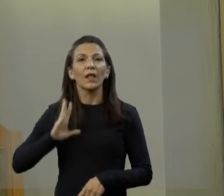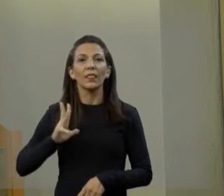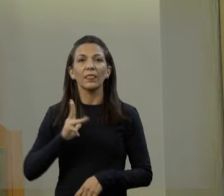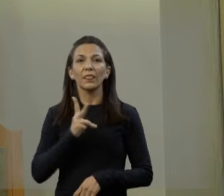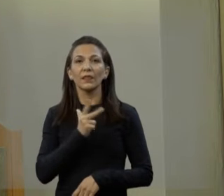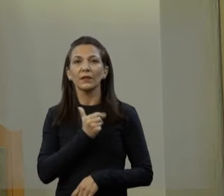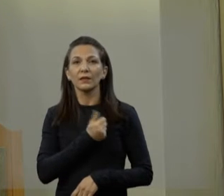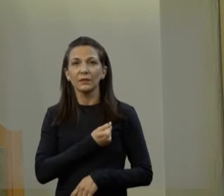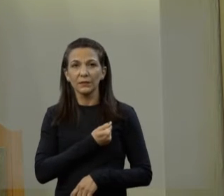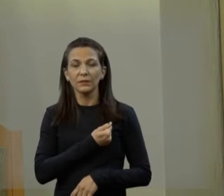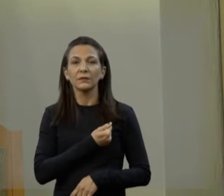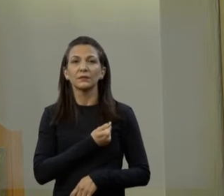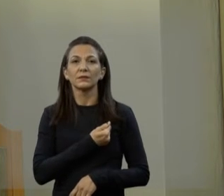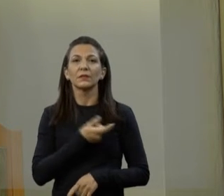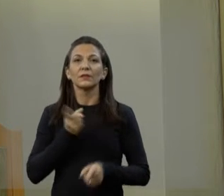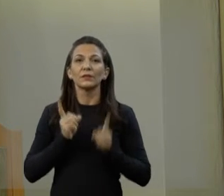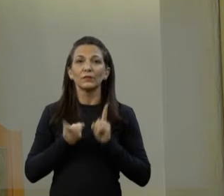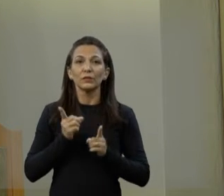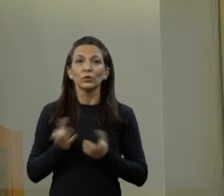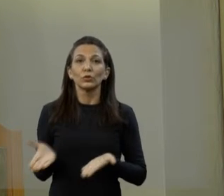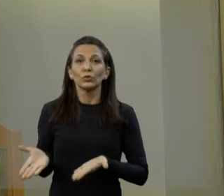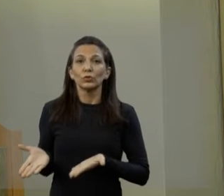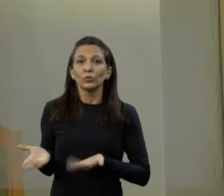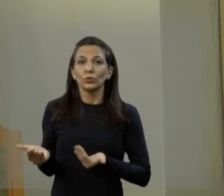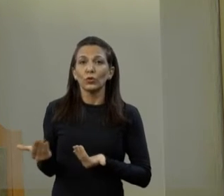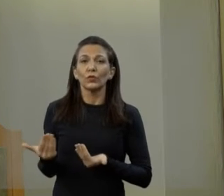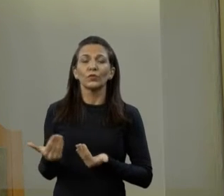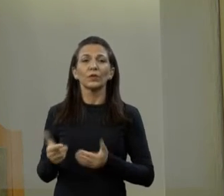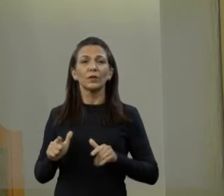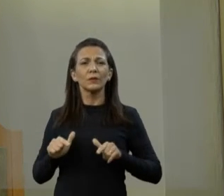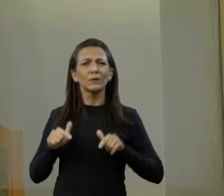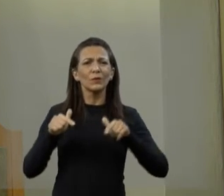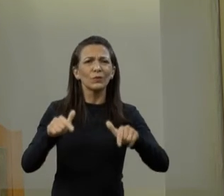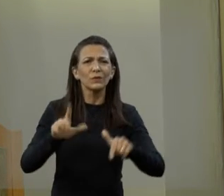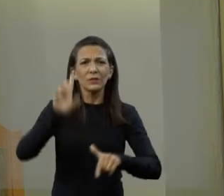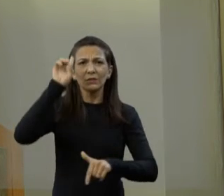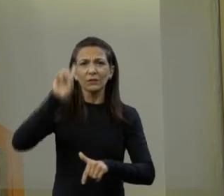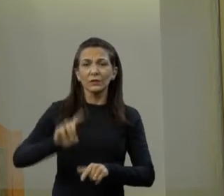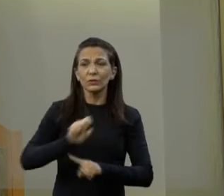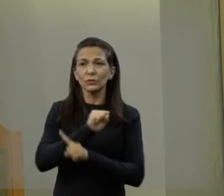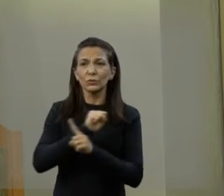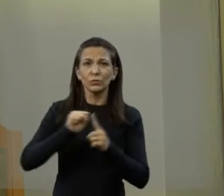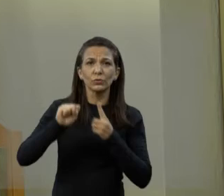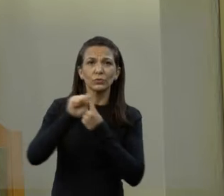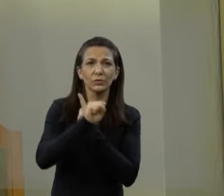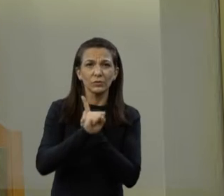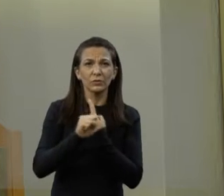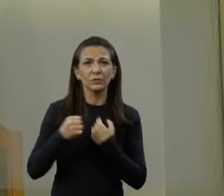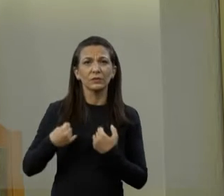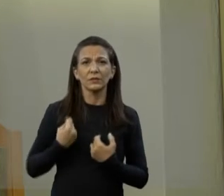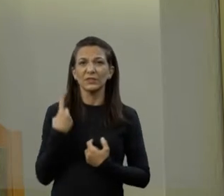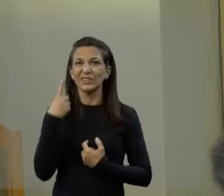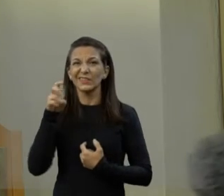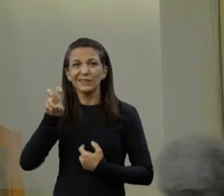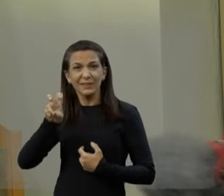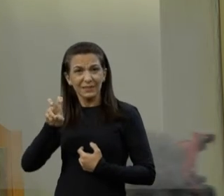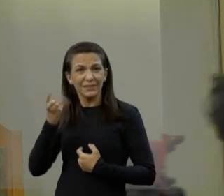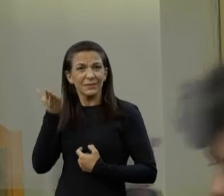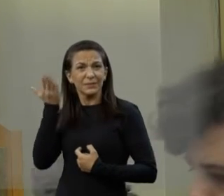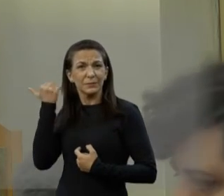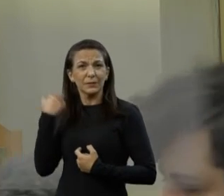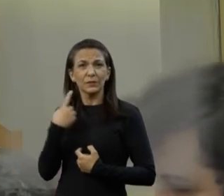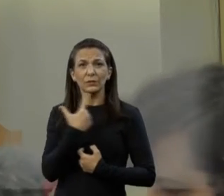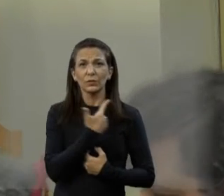iniciei minha luta que iniciei a luta por direitos sociais lá quando eu tinha meus 15 anos